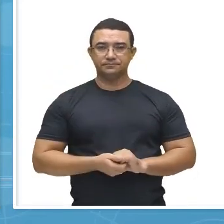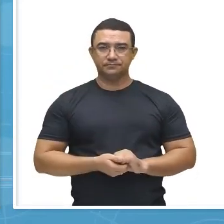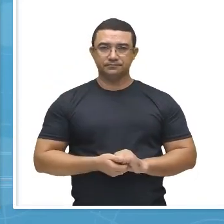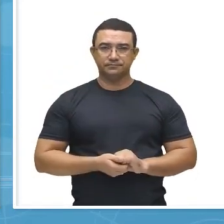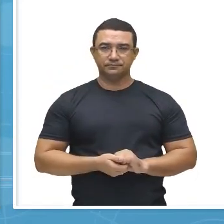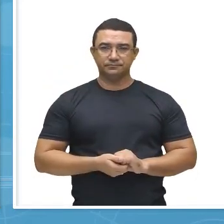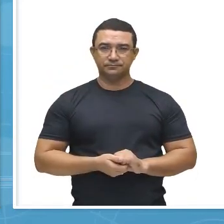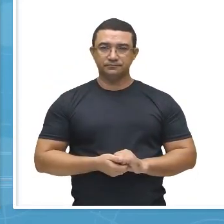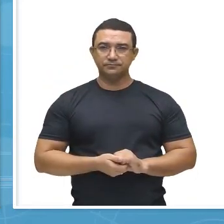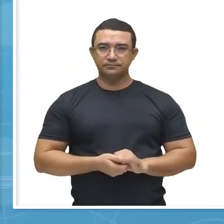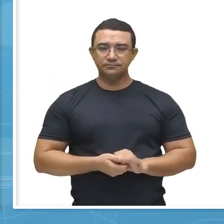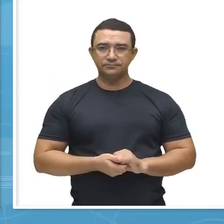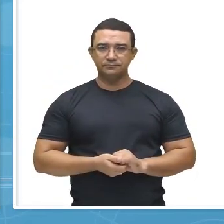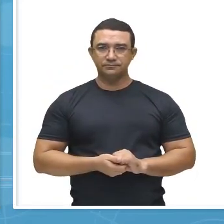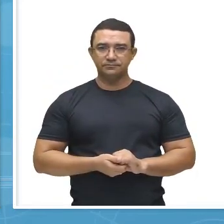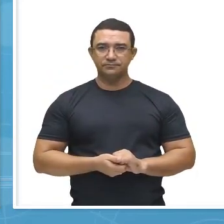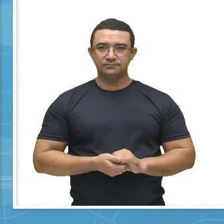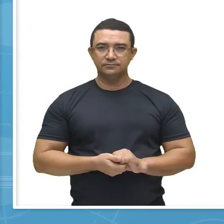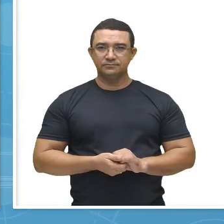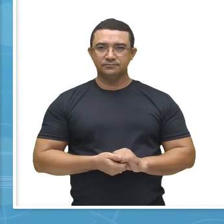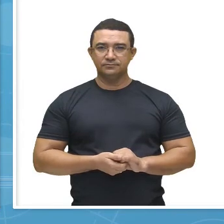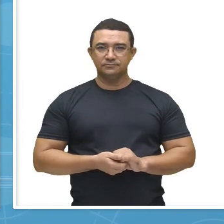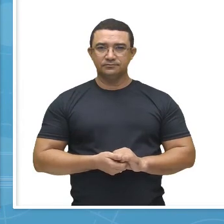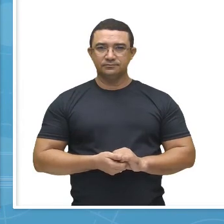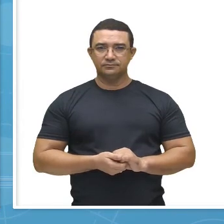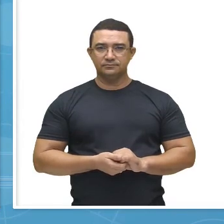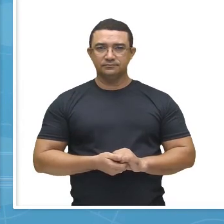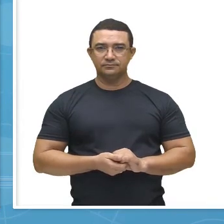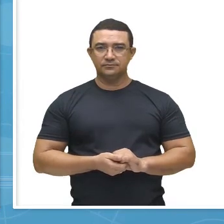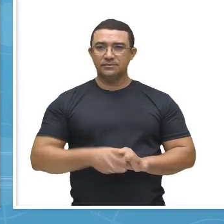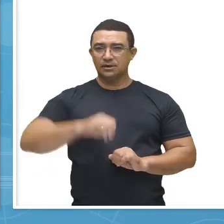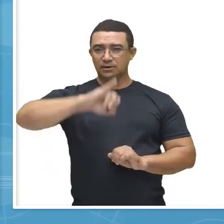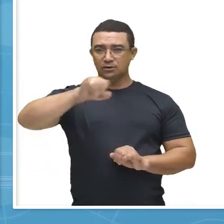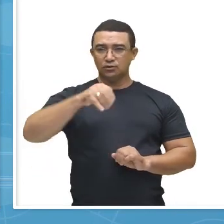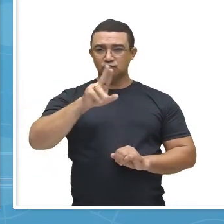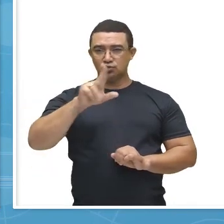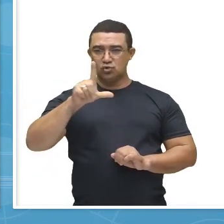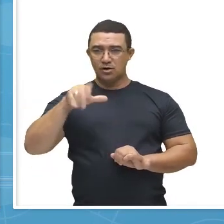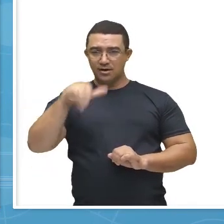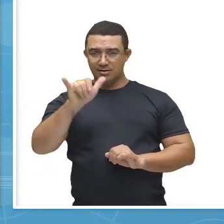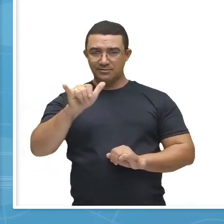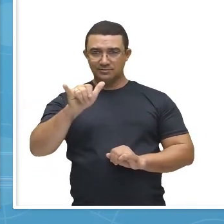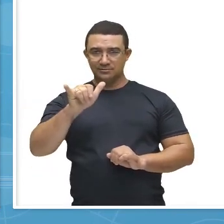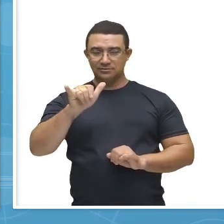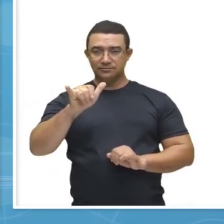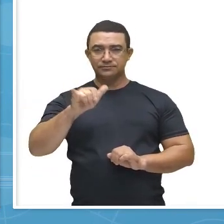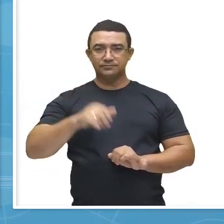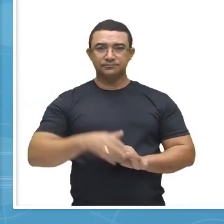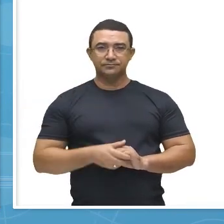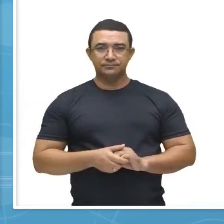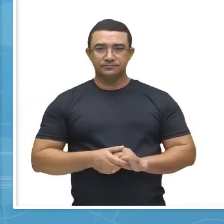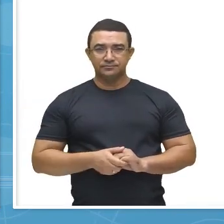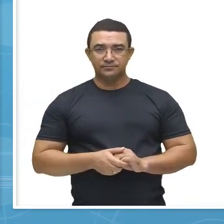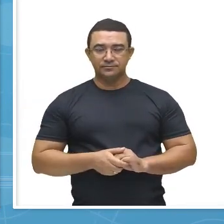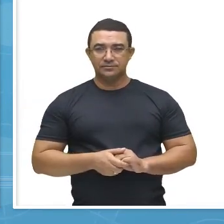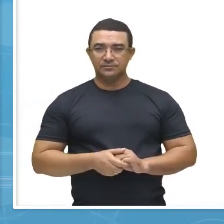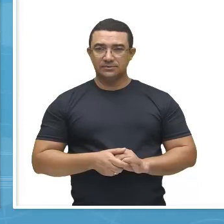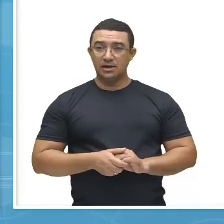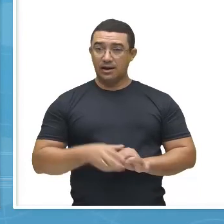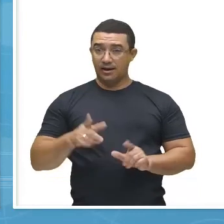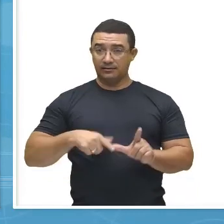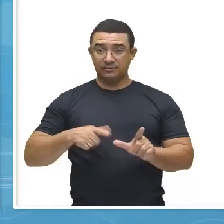participando com força com a gente, né? A Júlia Bianca falou, lá da Escola Altair Severiano Nunes, letra